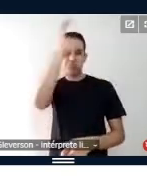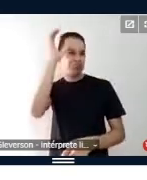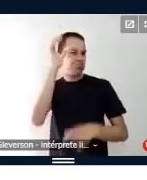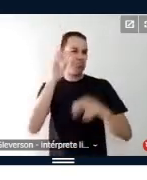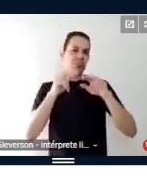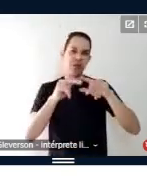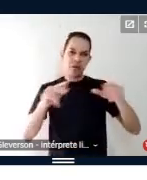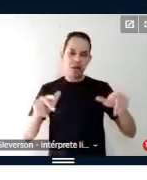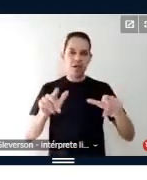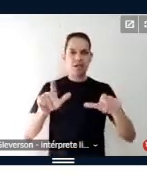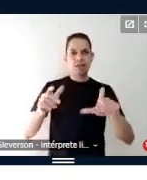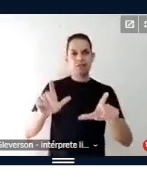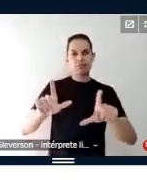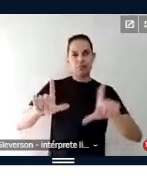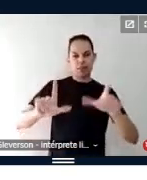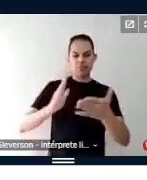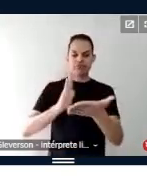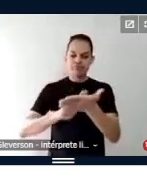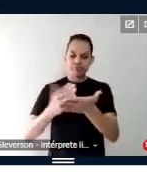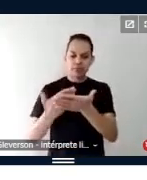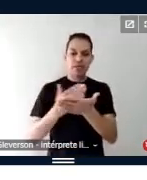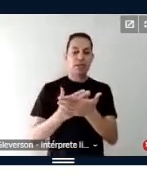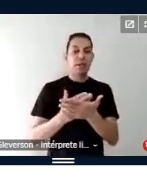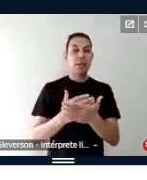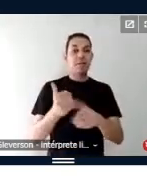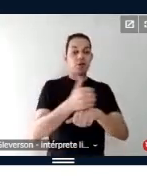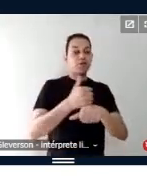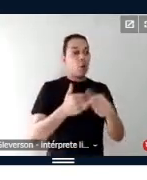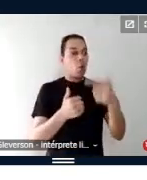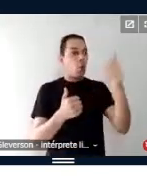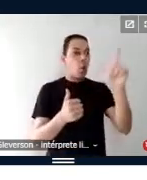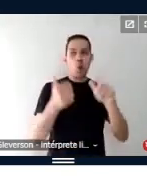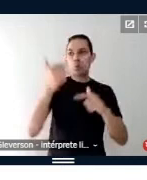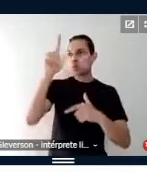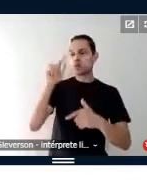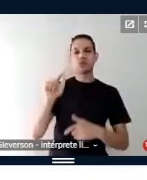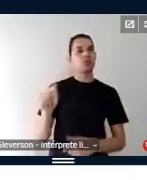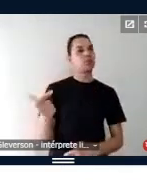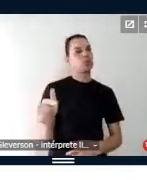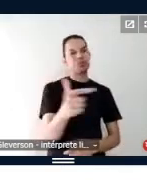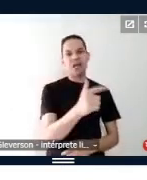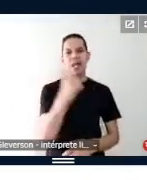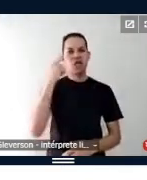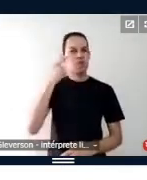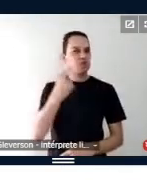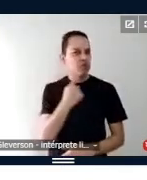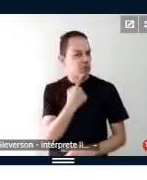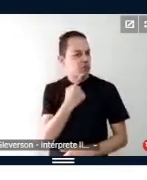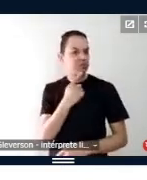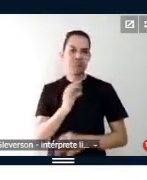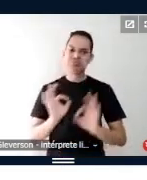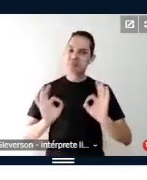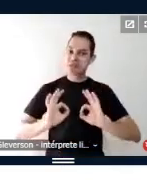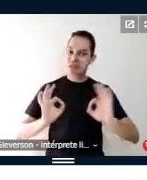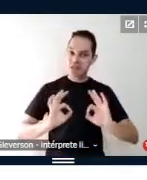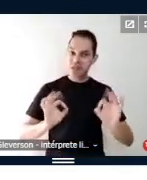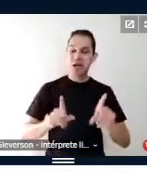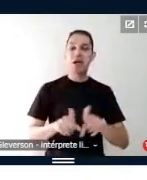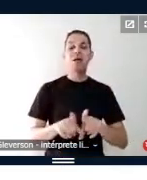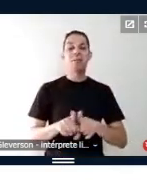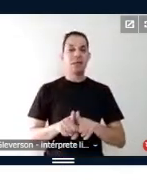participação de outros profissionais ou de surdos que sejam também profissionais,